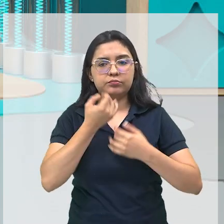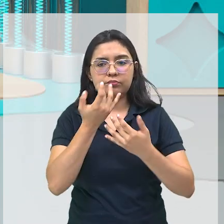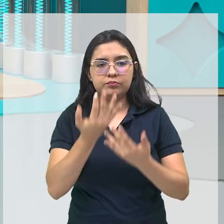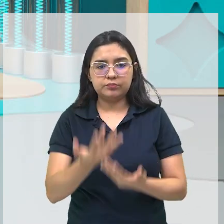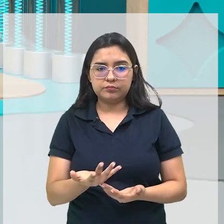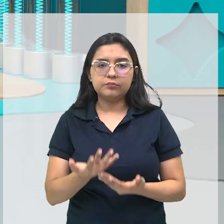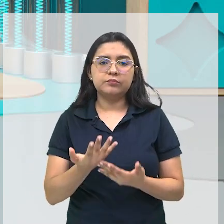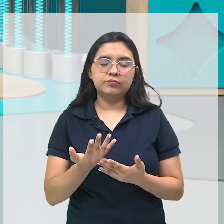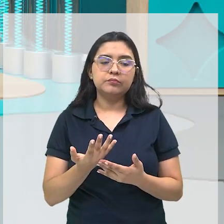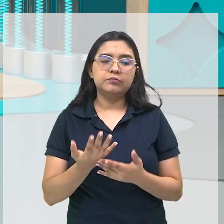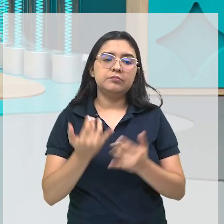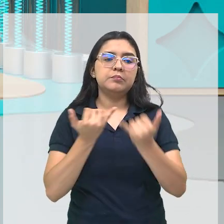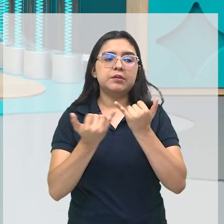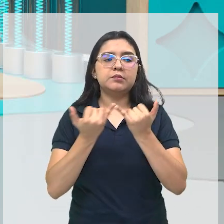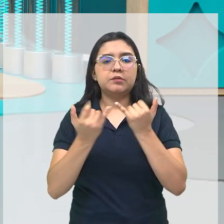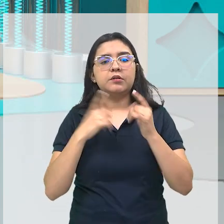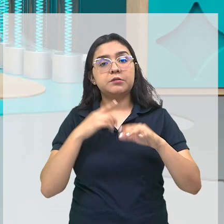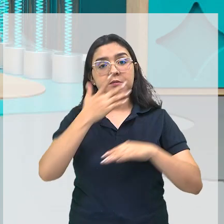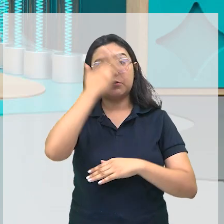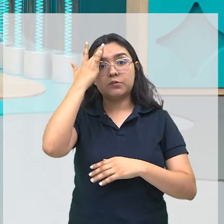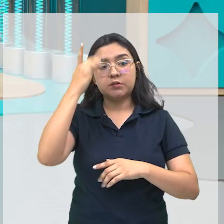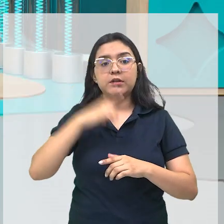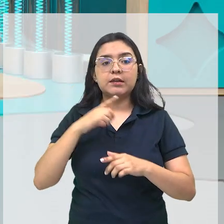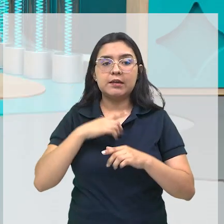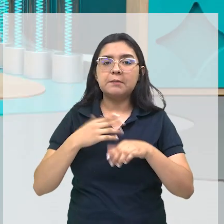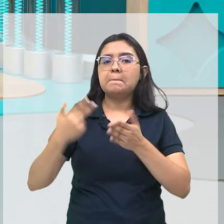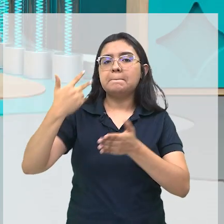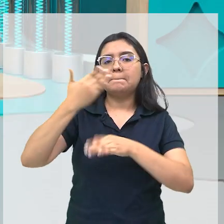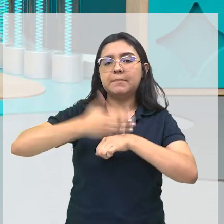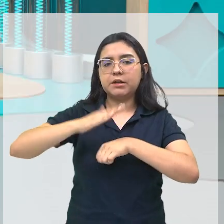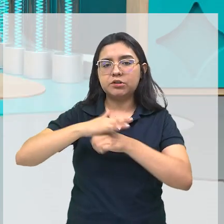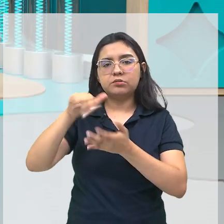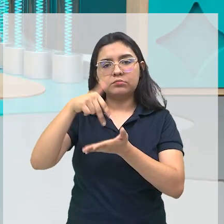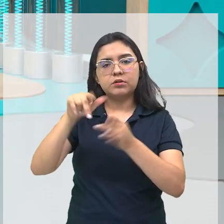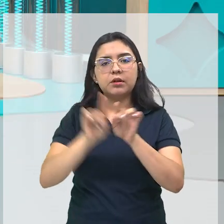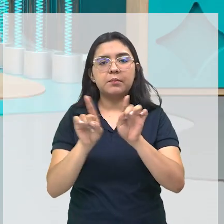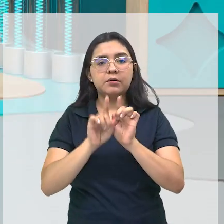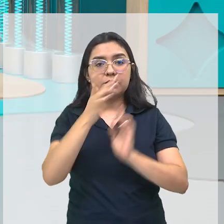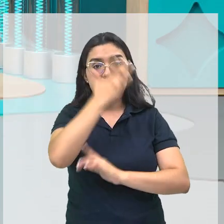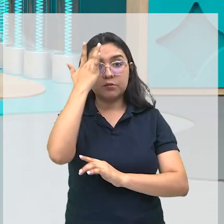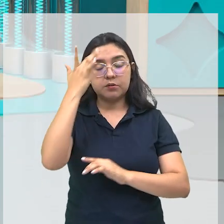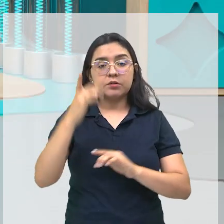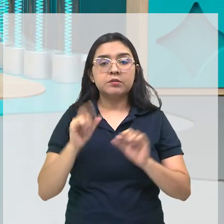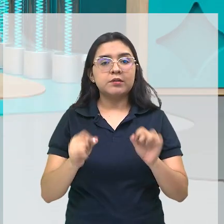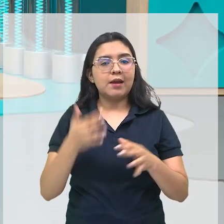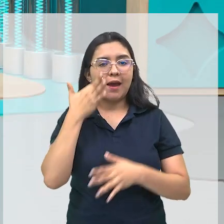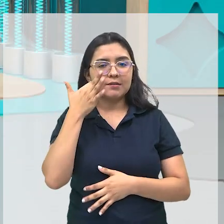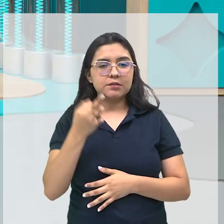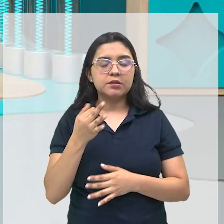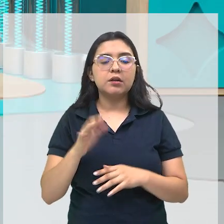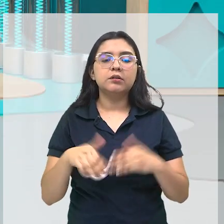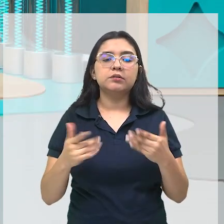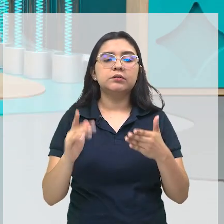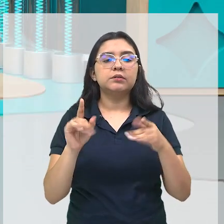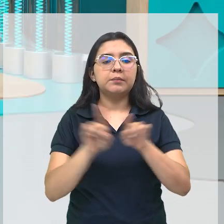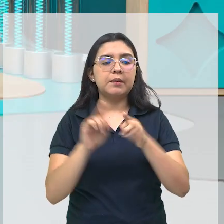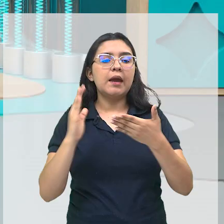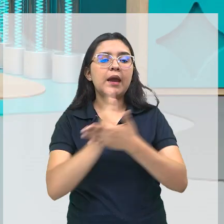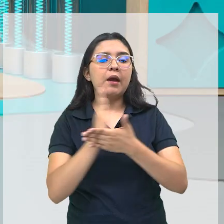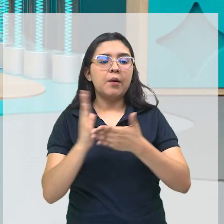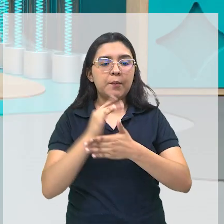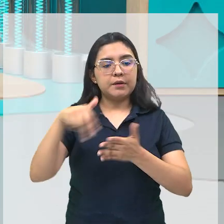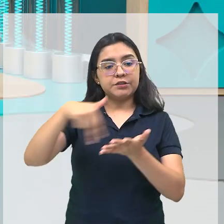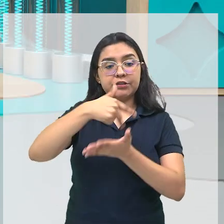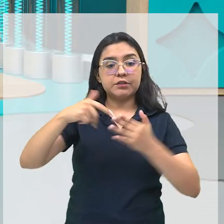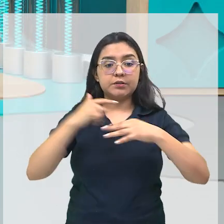mais próxima com os praticantes, com os participantes e até mesmo com os espectadores. A gente tem também as danças urbanas,